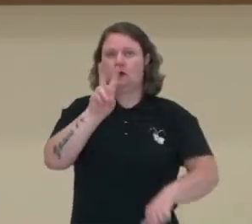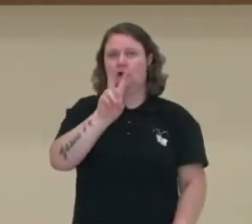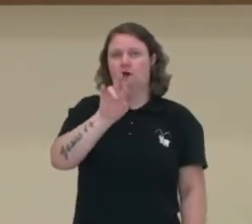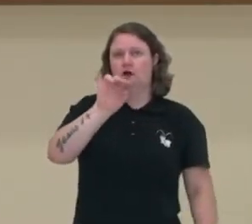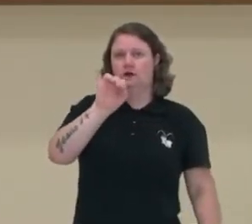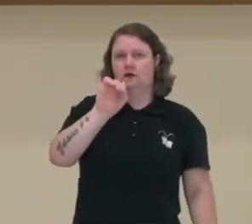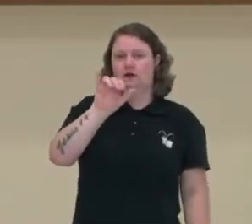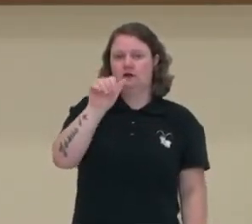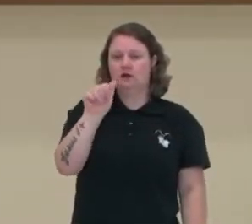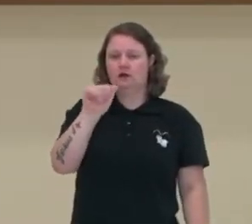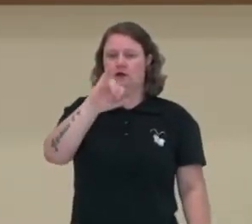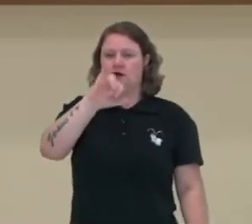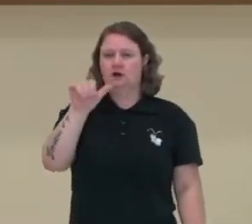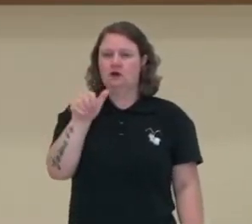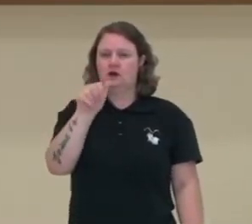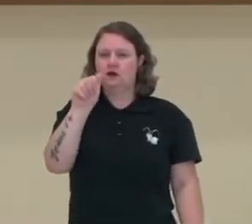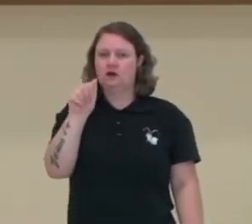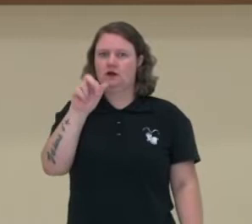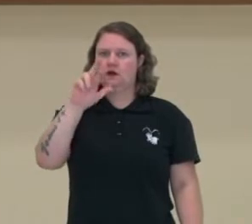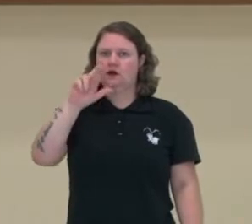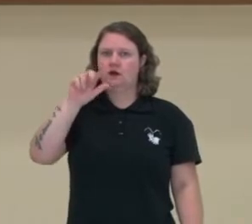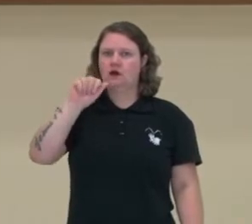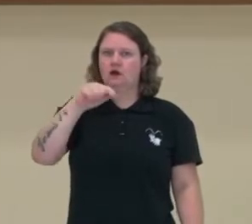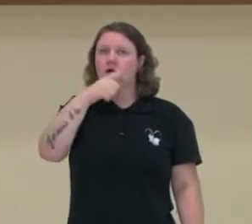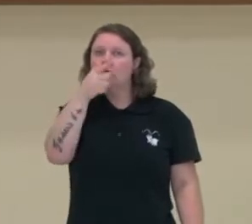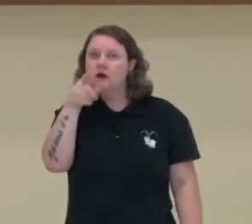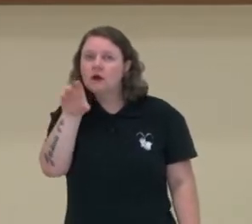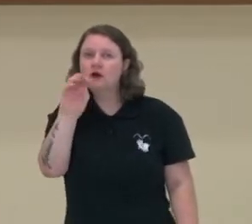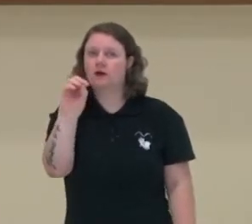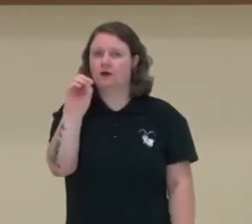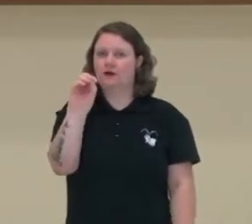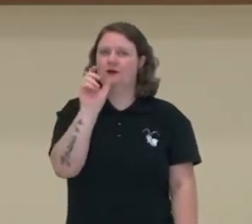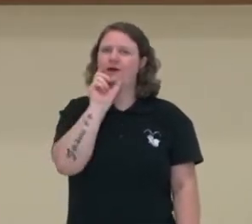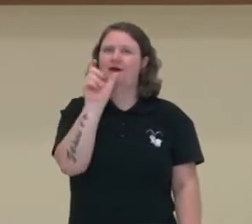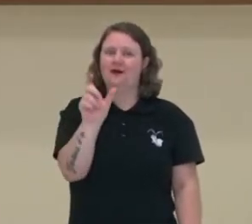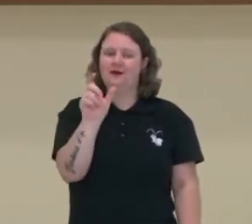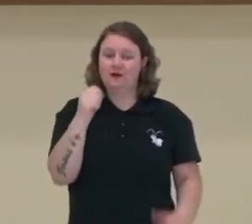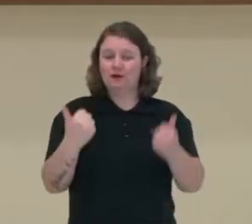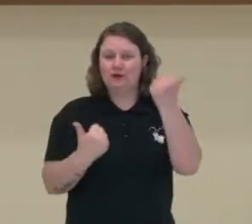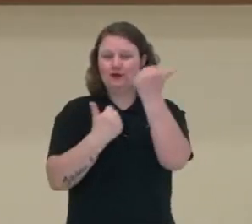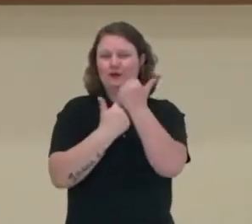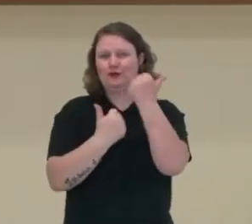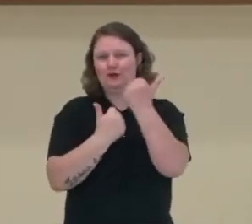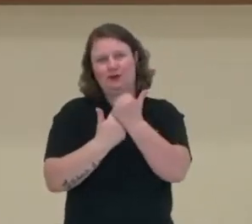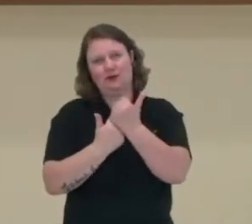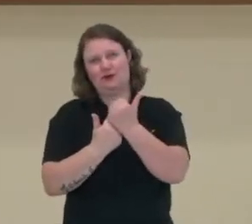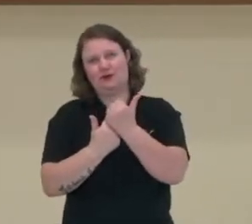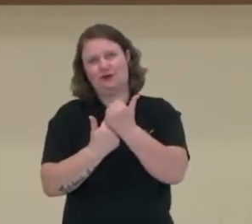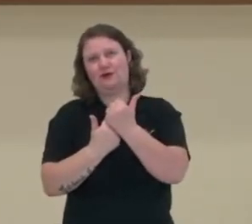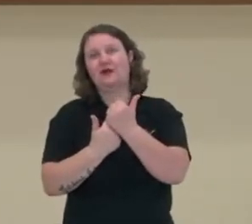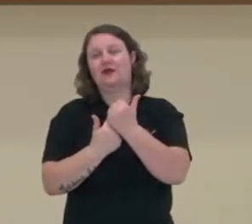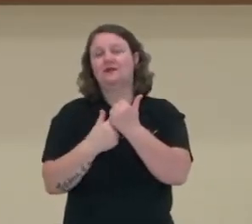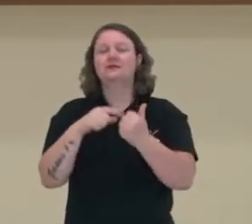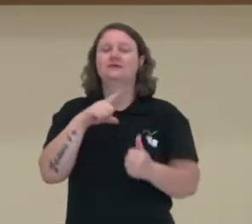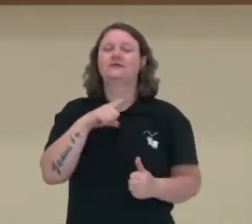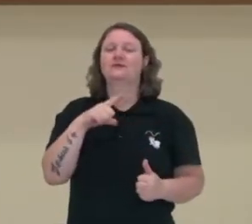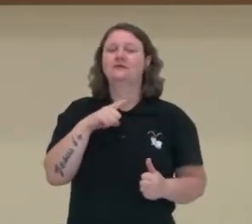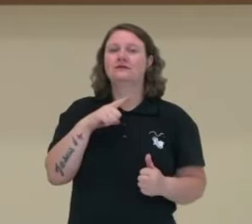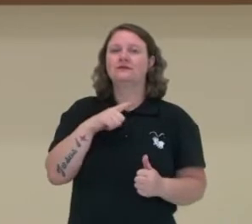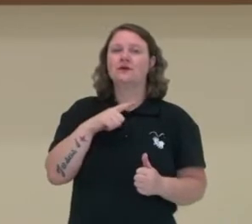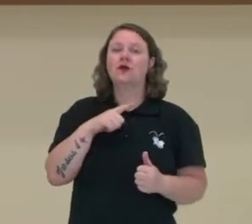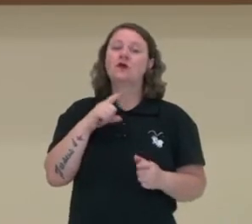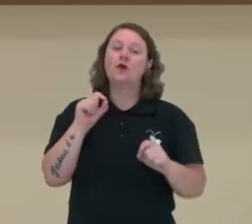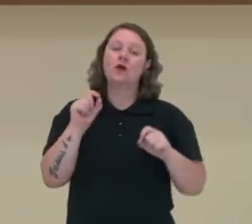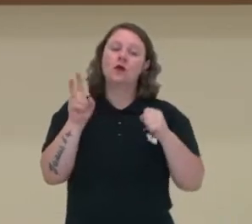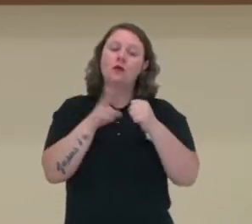posso trocar vão viajar por viajarão. E perceberam então que eu teria ali uma locução verbal e eu substituí